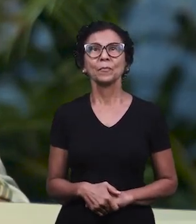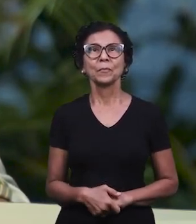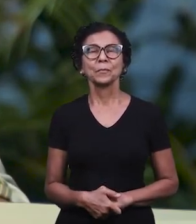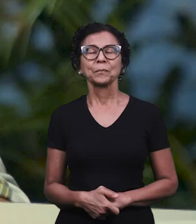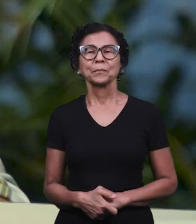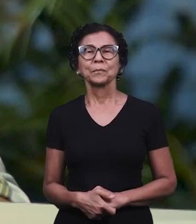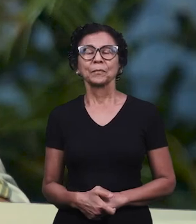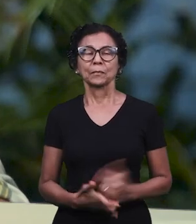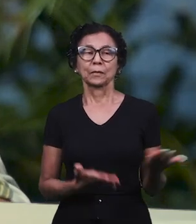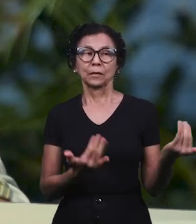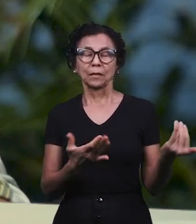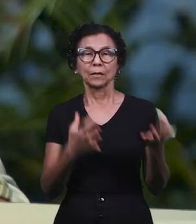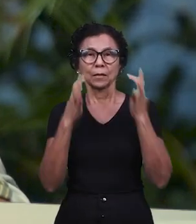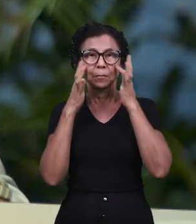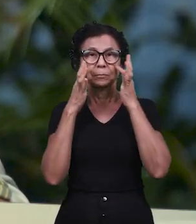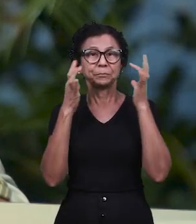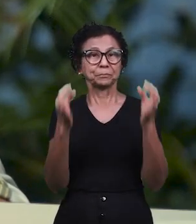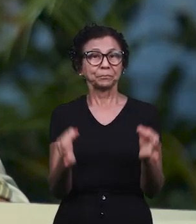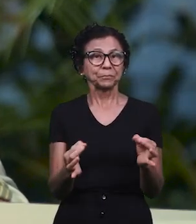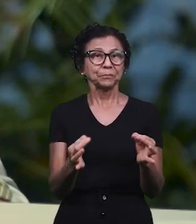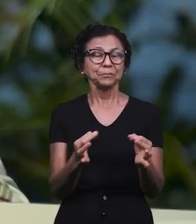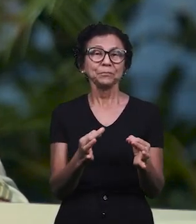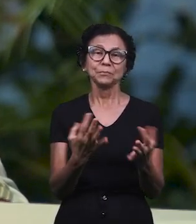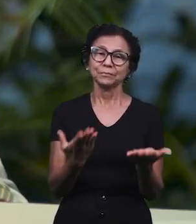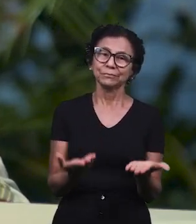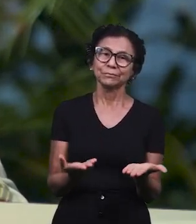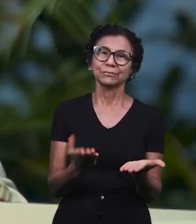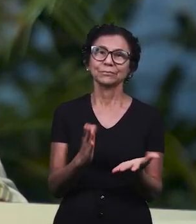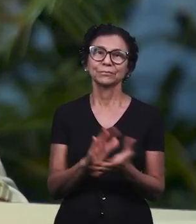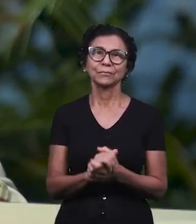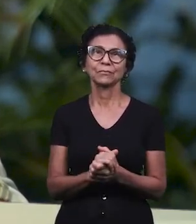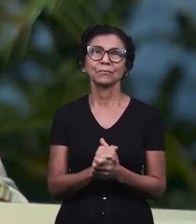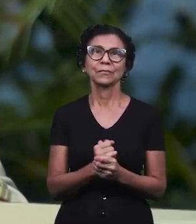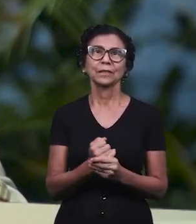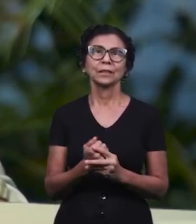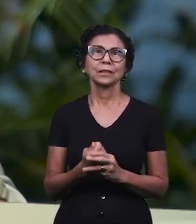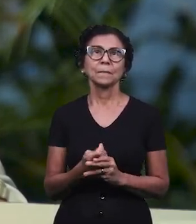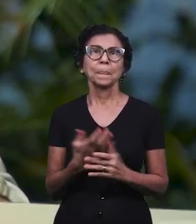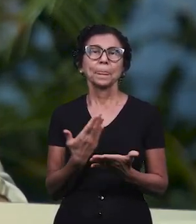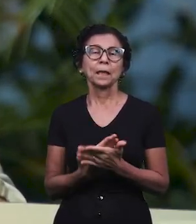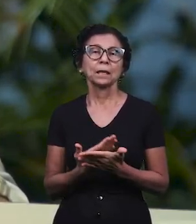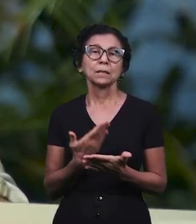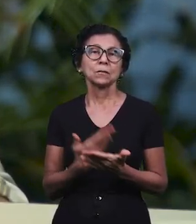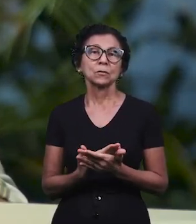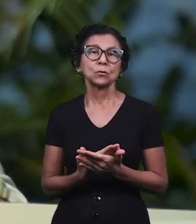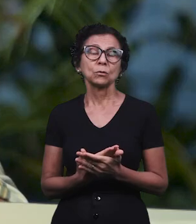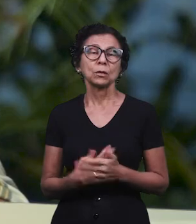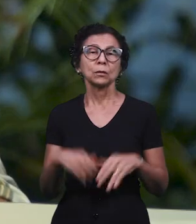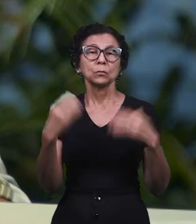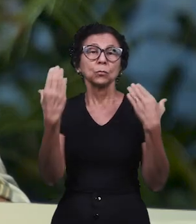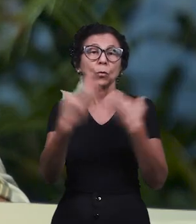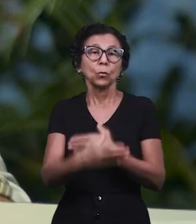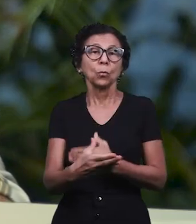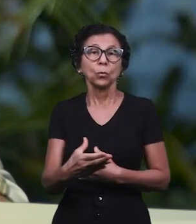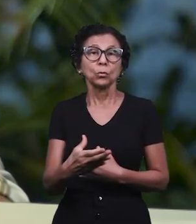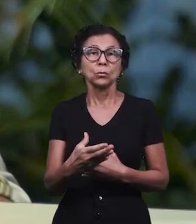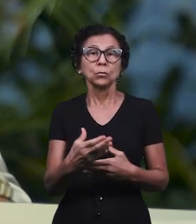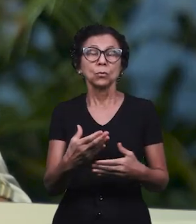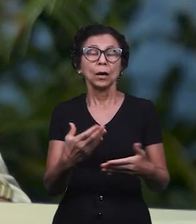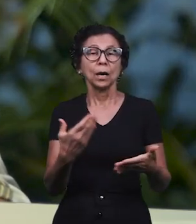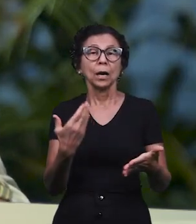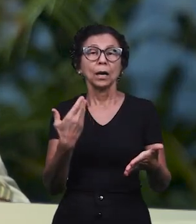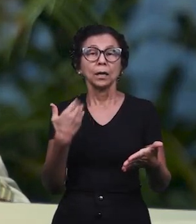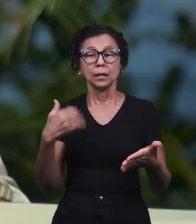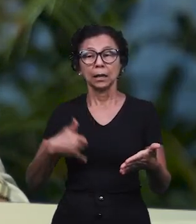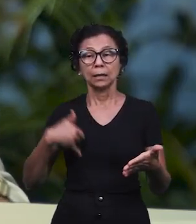jovem ficar atento, para ele não, de repente, não ficar estudando para um concurso que ele não tem nem mais idade para realizar. Ficar atento